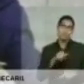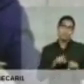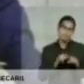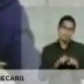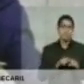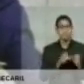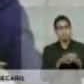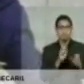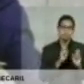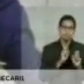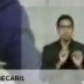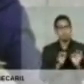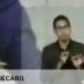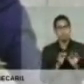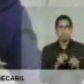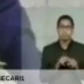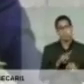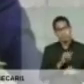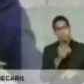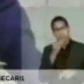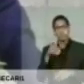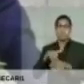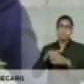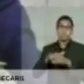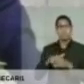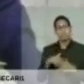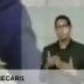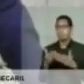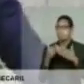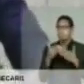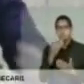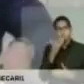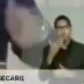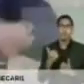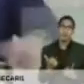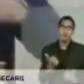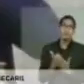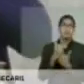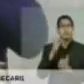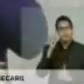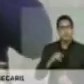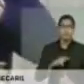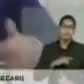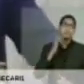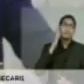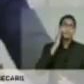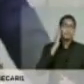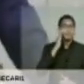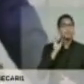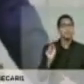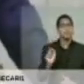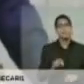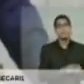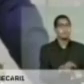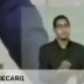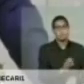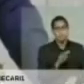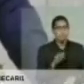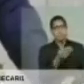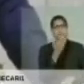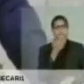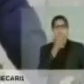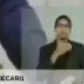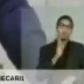vai ser aí colocado em votação, e eu conto com o apoio dos senhores e das senhoras, porque eu sei quantos milhares de pedidos eu recebi com